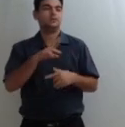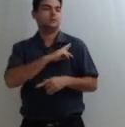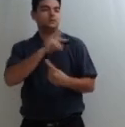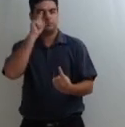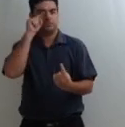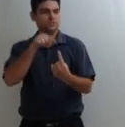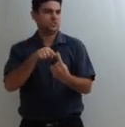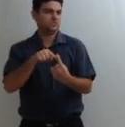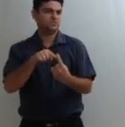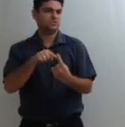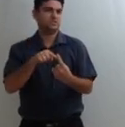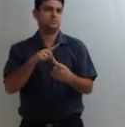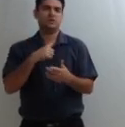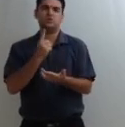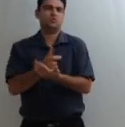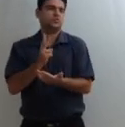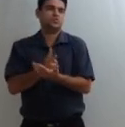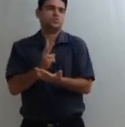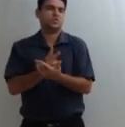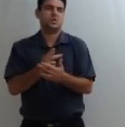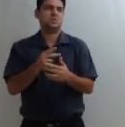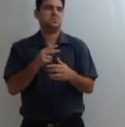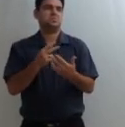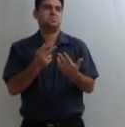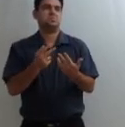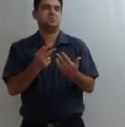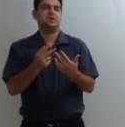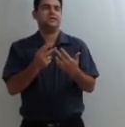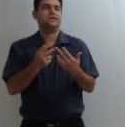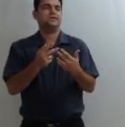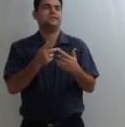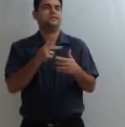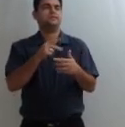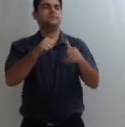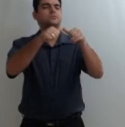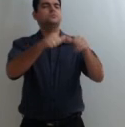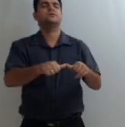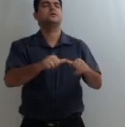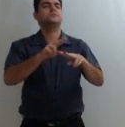de manter a cautela, mas existem peculiaridades, porque